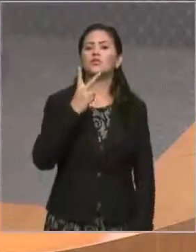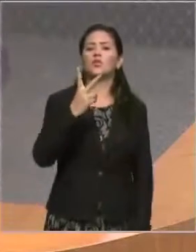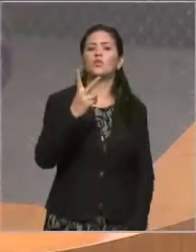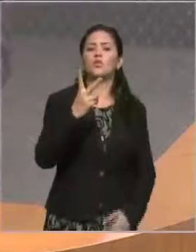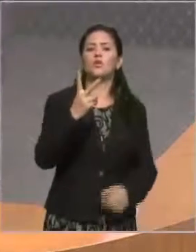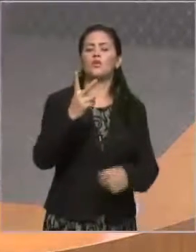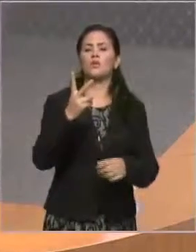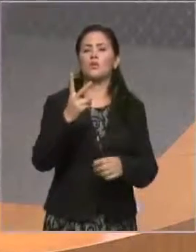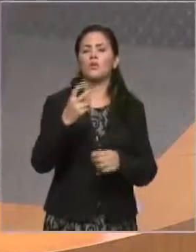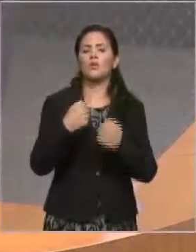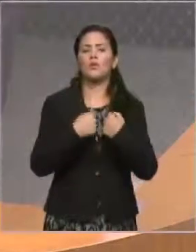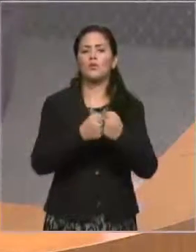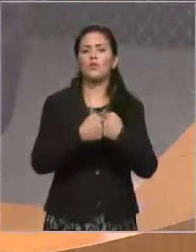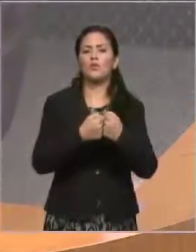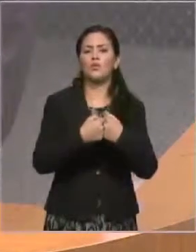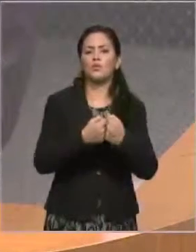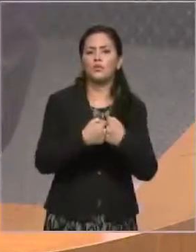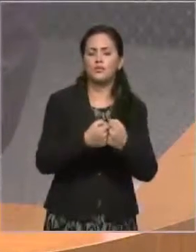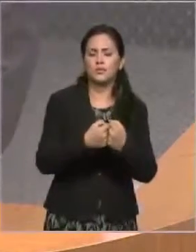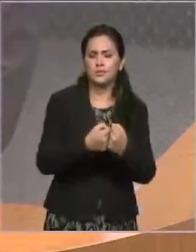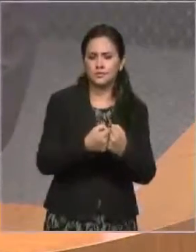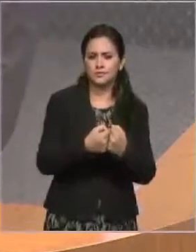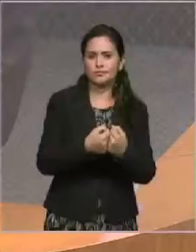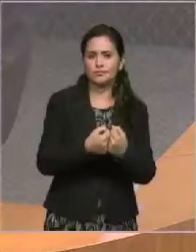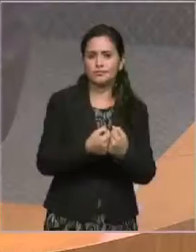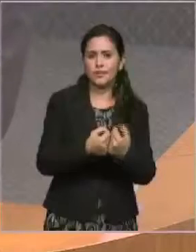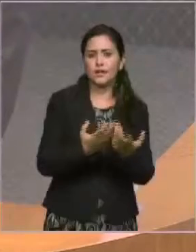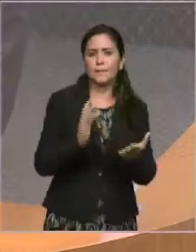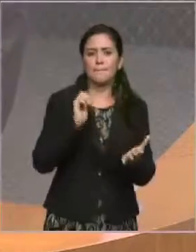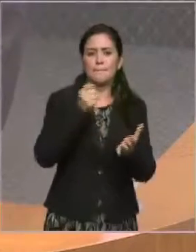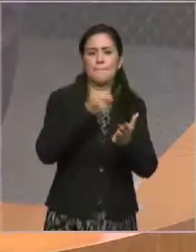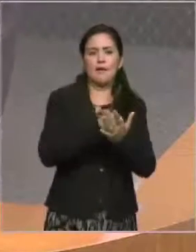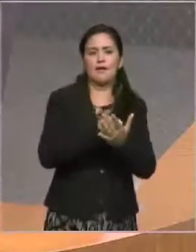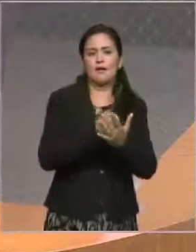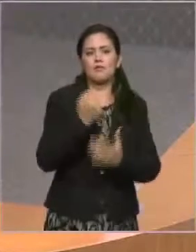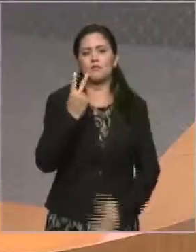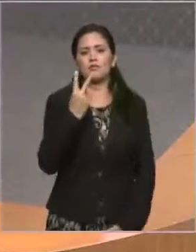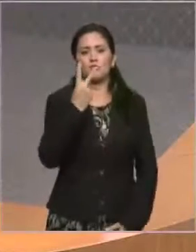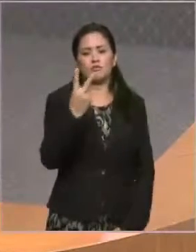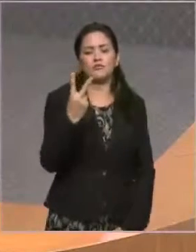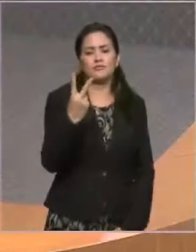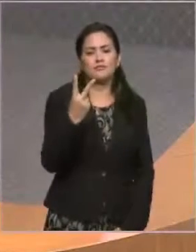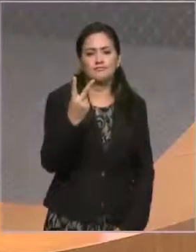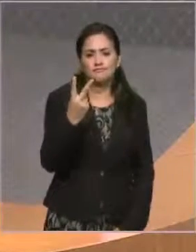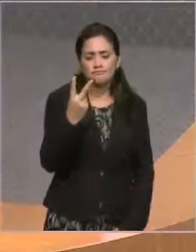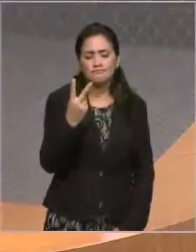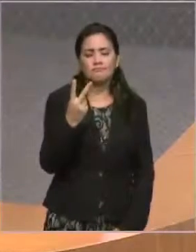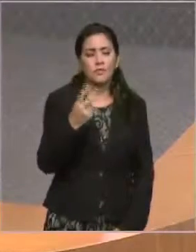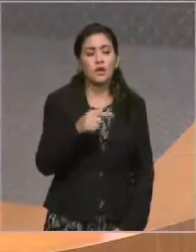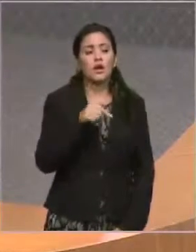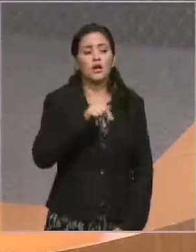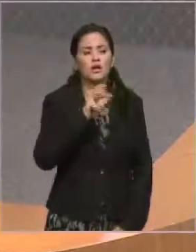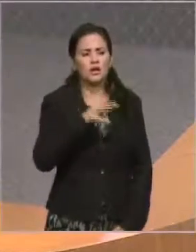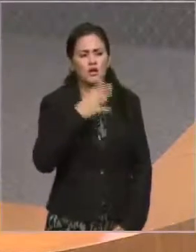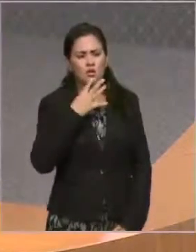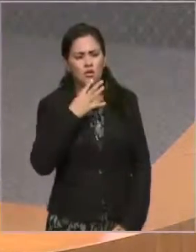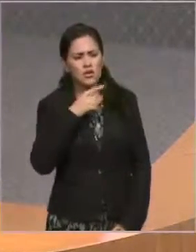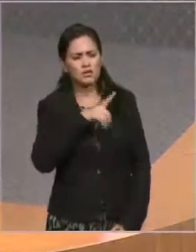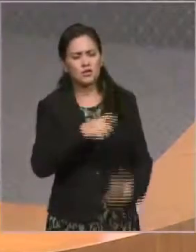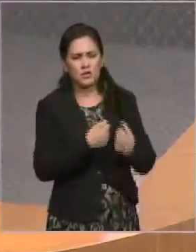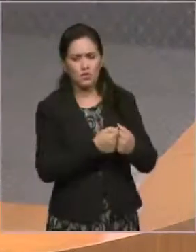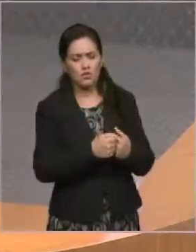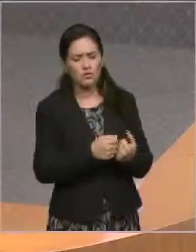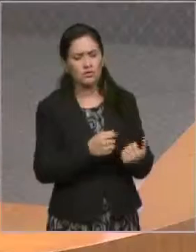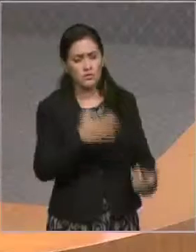Teresina, descia na Frei Sarafim, pegava a Universidade 401. Quem conhece e anda de ônibus sabe o ônibus que eu estou falando.